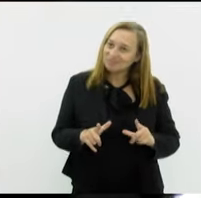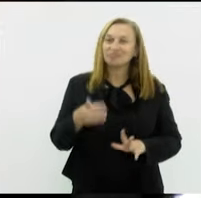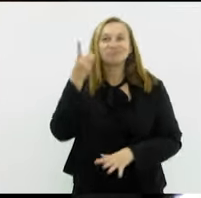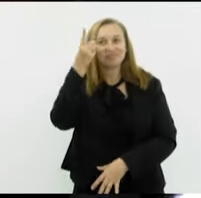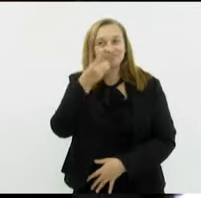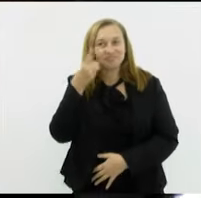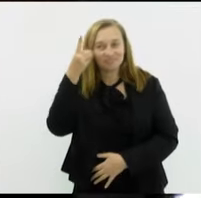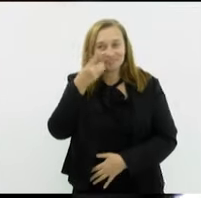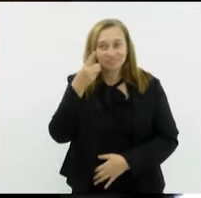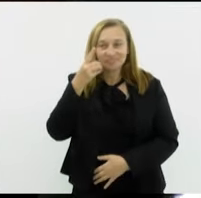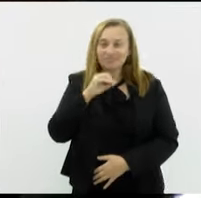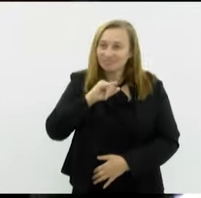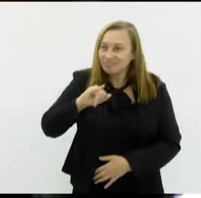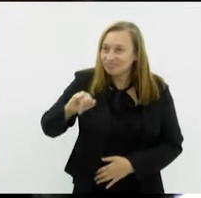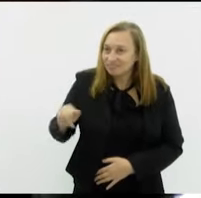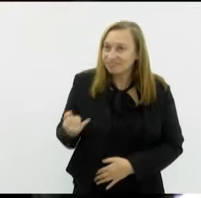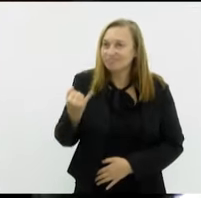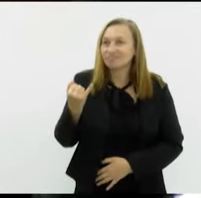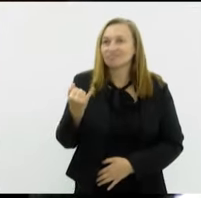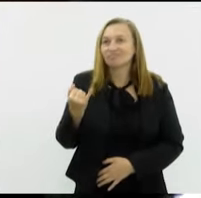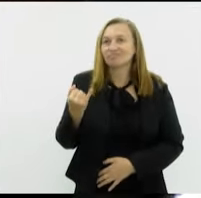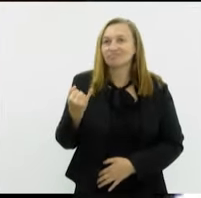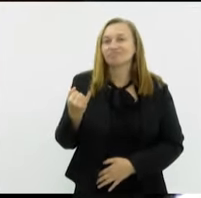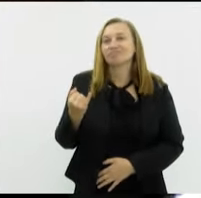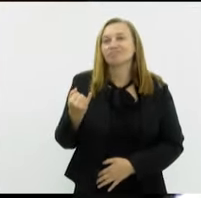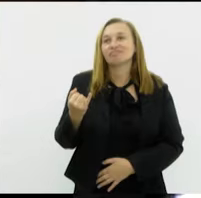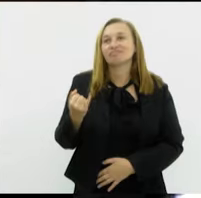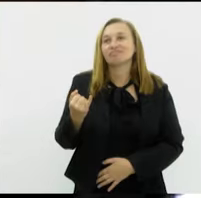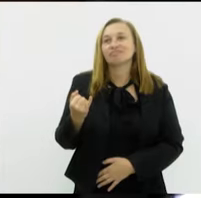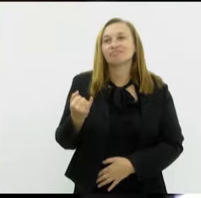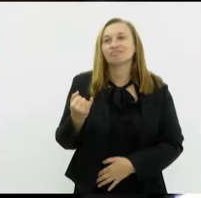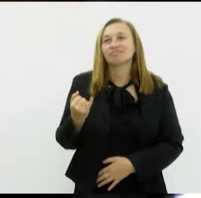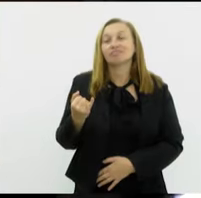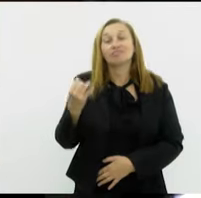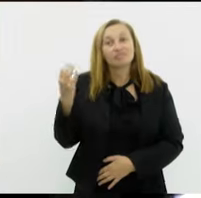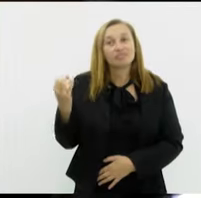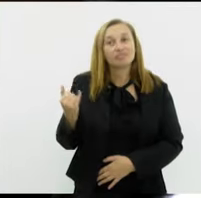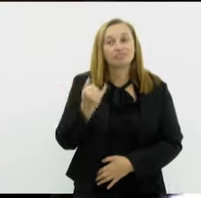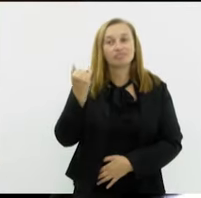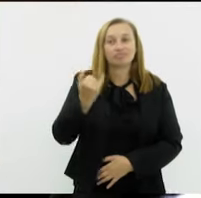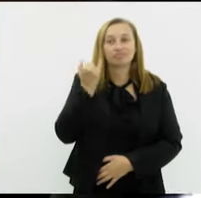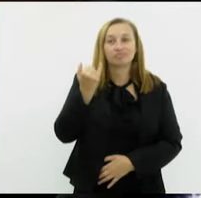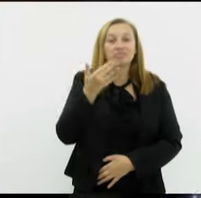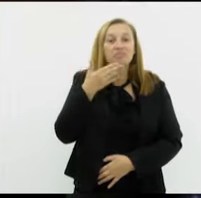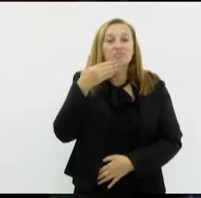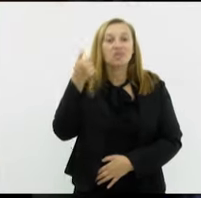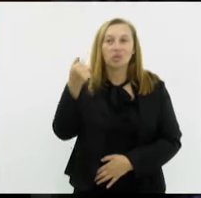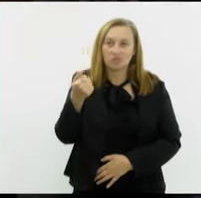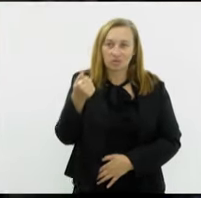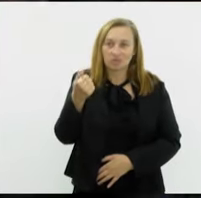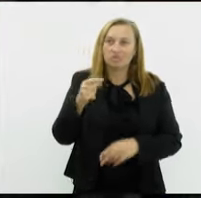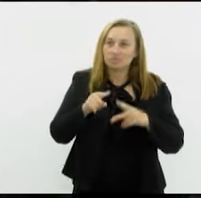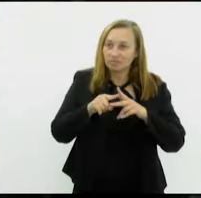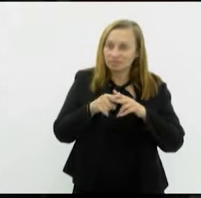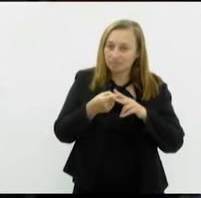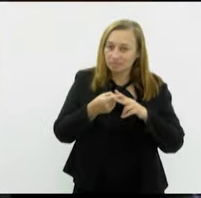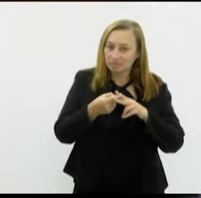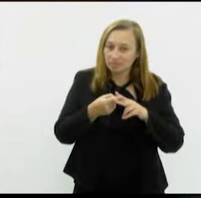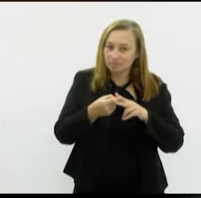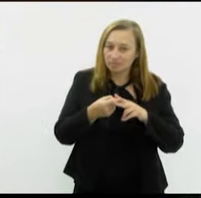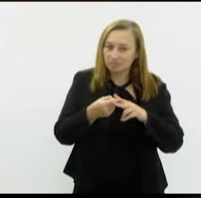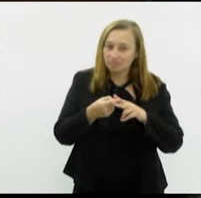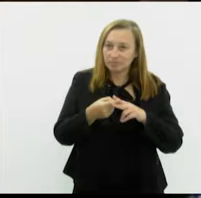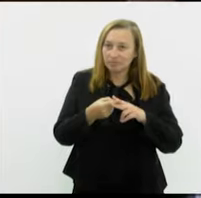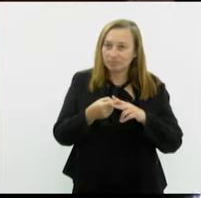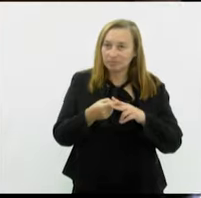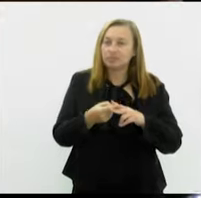deputado aproveitou um item e deu uma melhorada, uma aperfeiçoada, uma